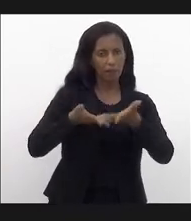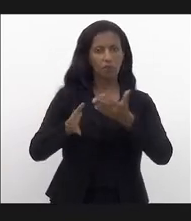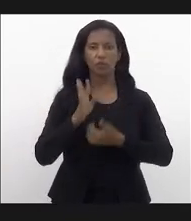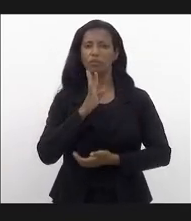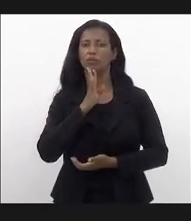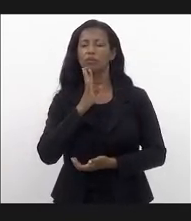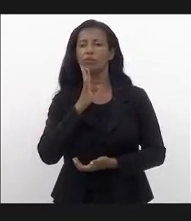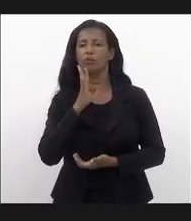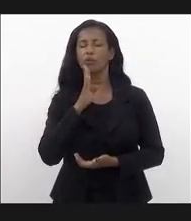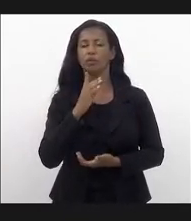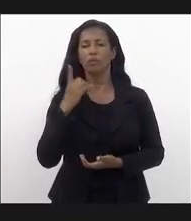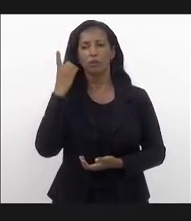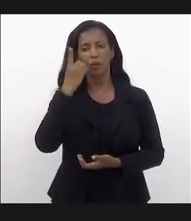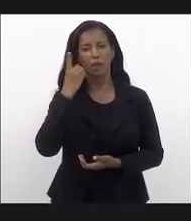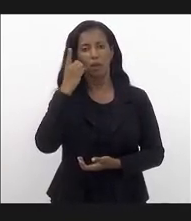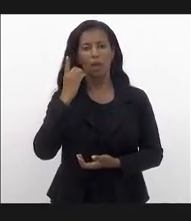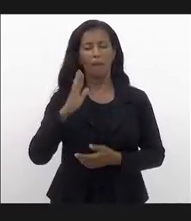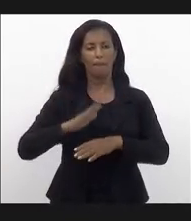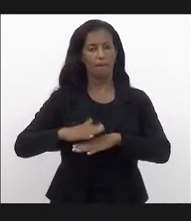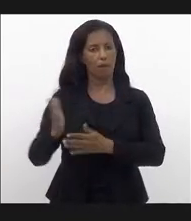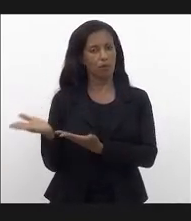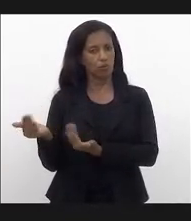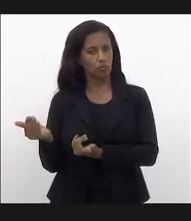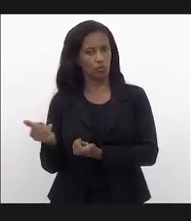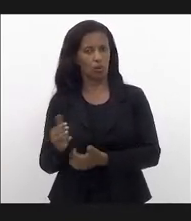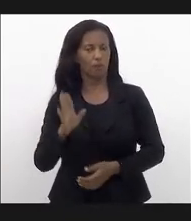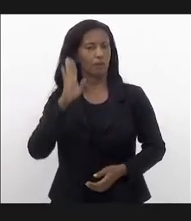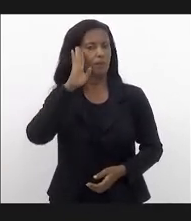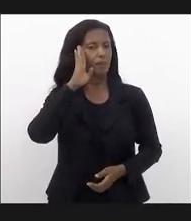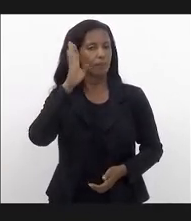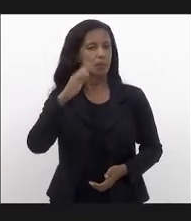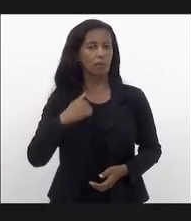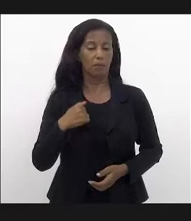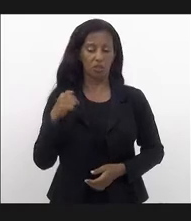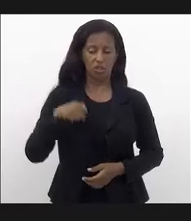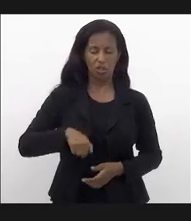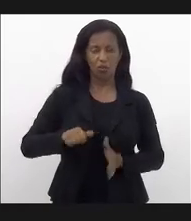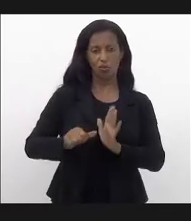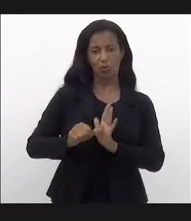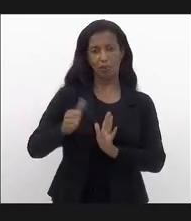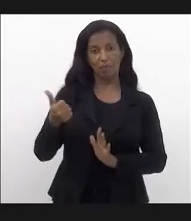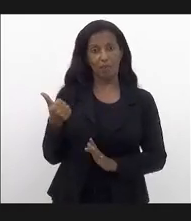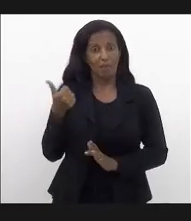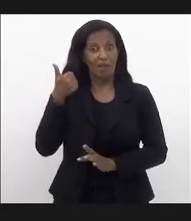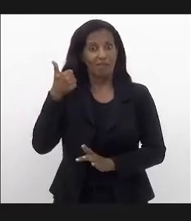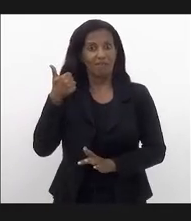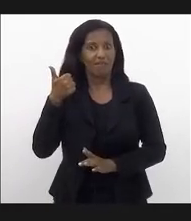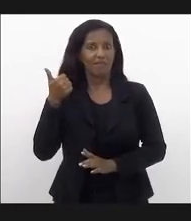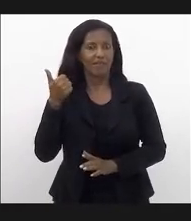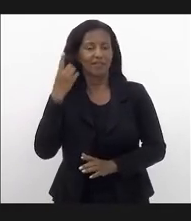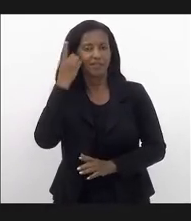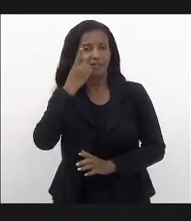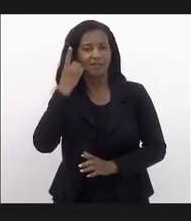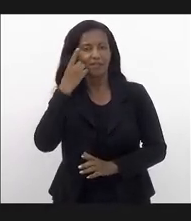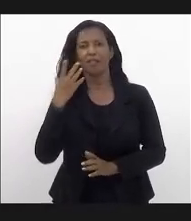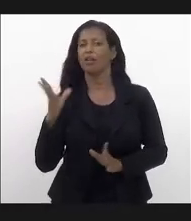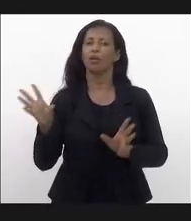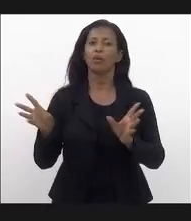conhecimentos com os deputados mais jovens principalmente eu que sou de primeiro mandato e que concluí